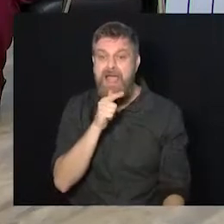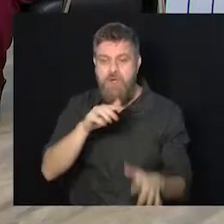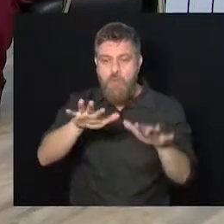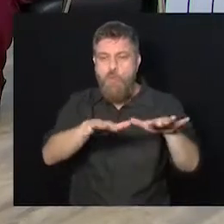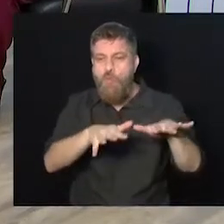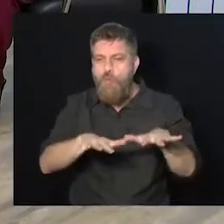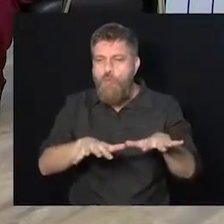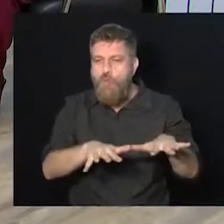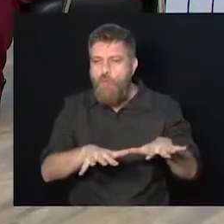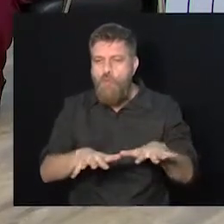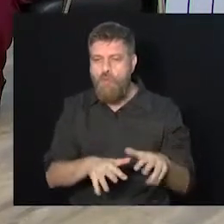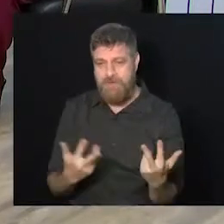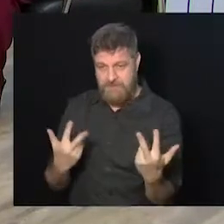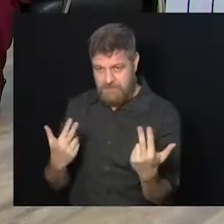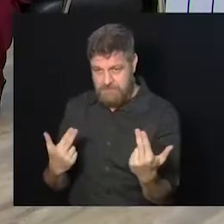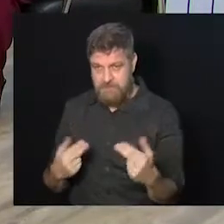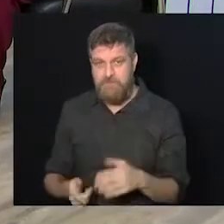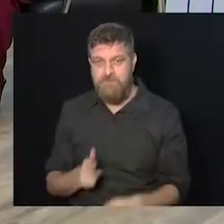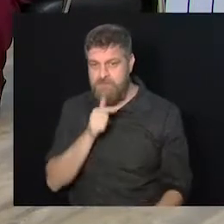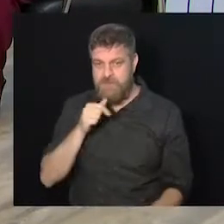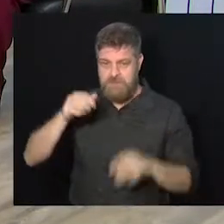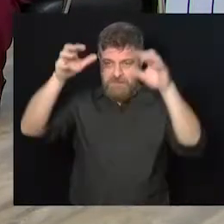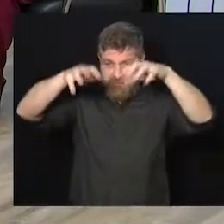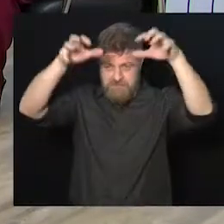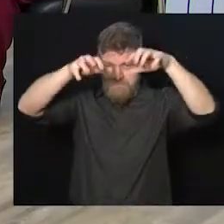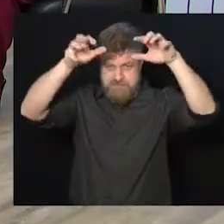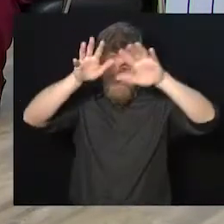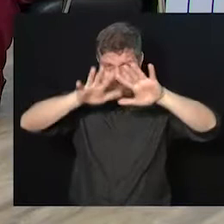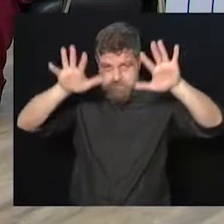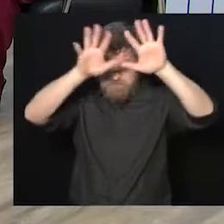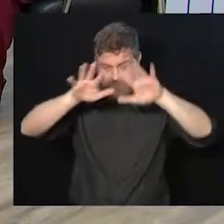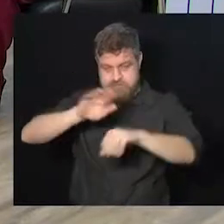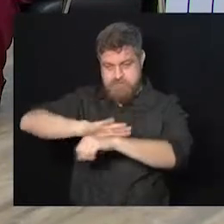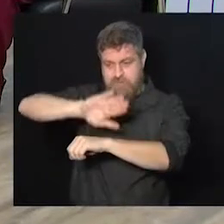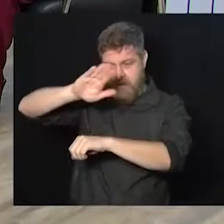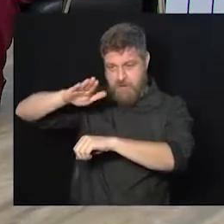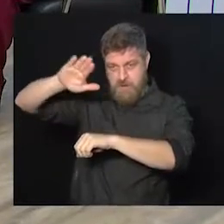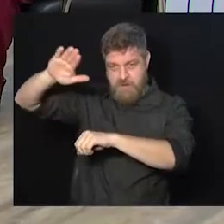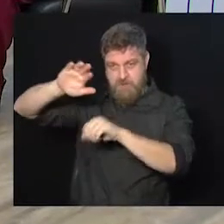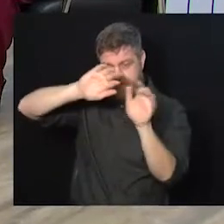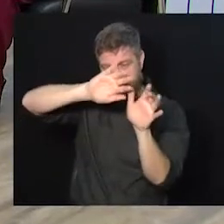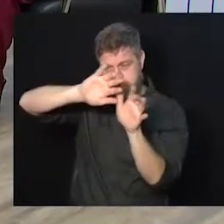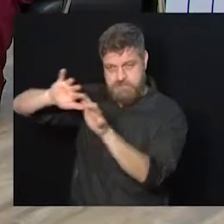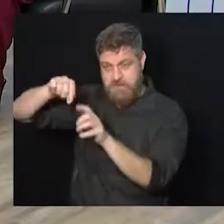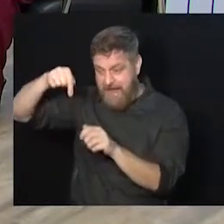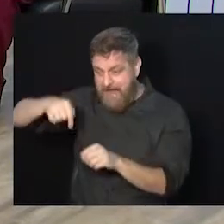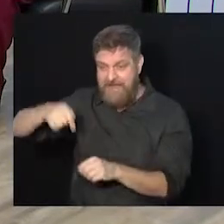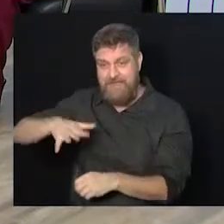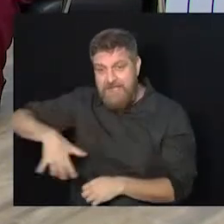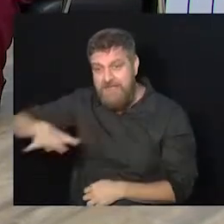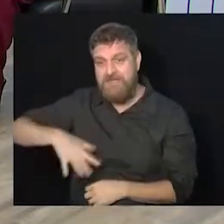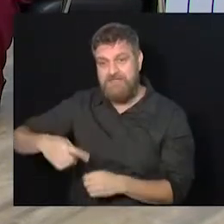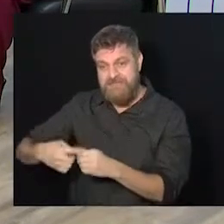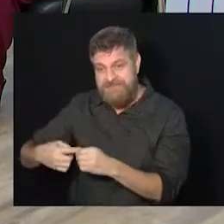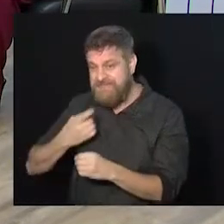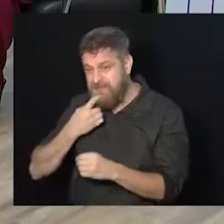aí, consequentemente, esses rios aéreos são levados até os Andes e aí desce encosteando e cai aqui como chuva, né? Então,